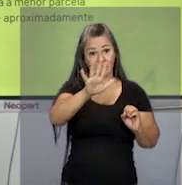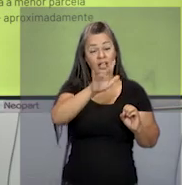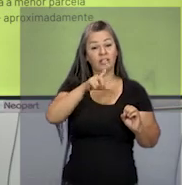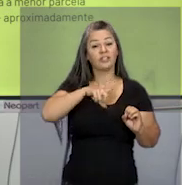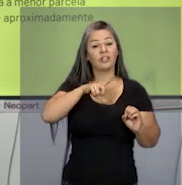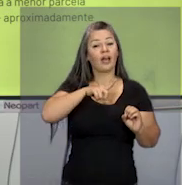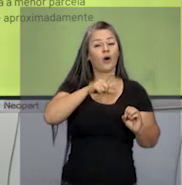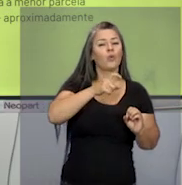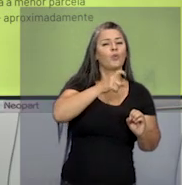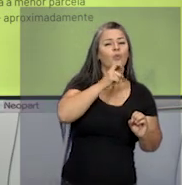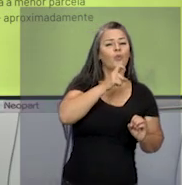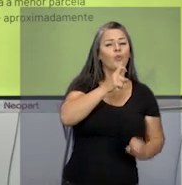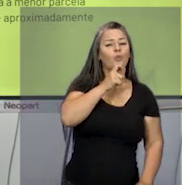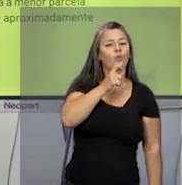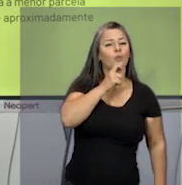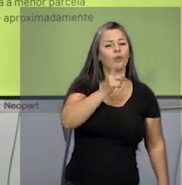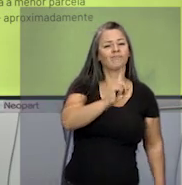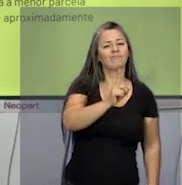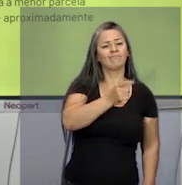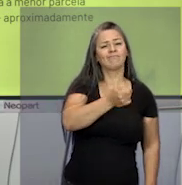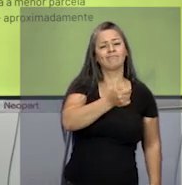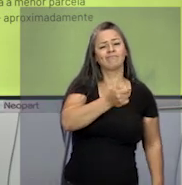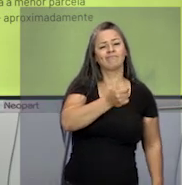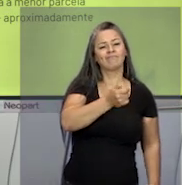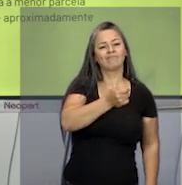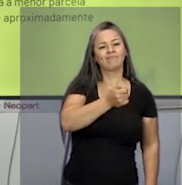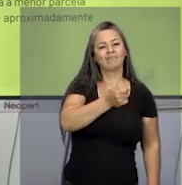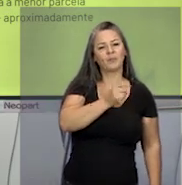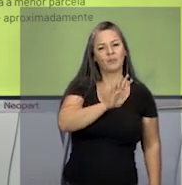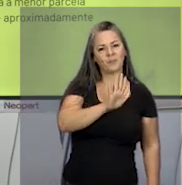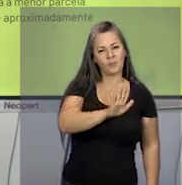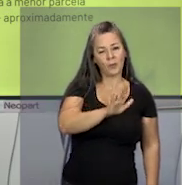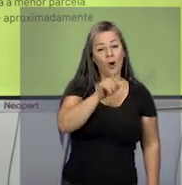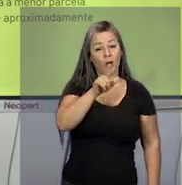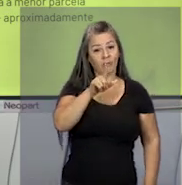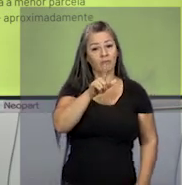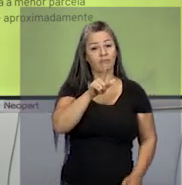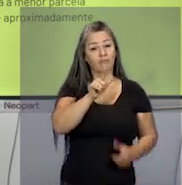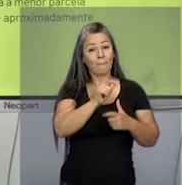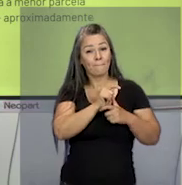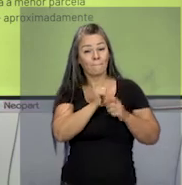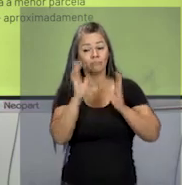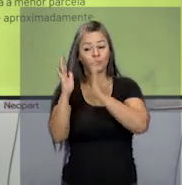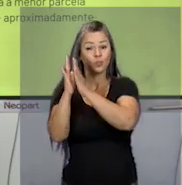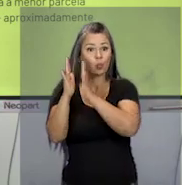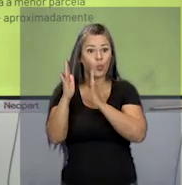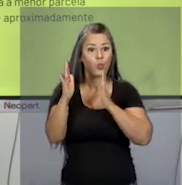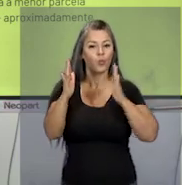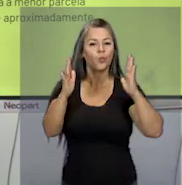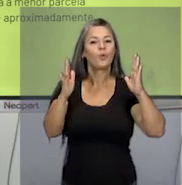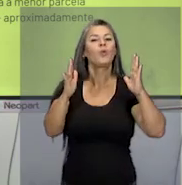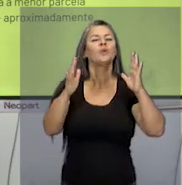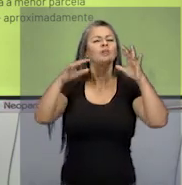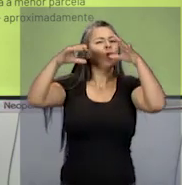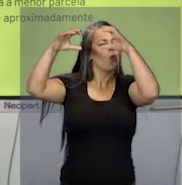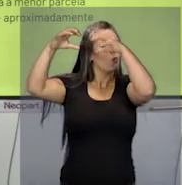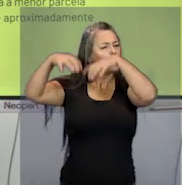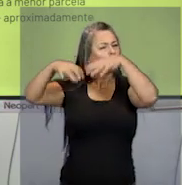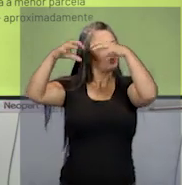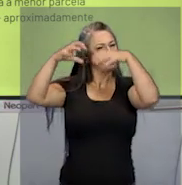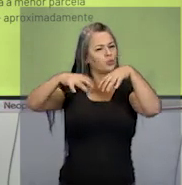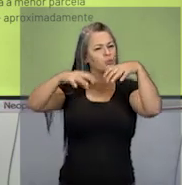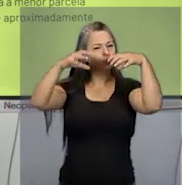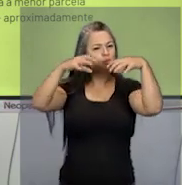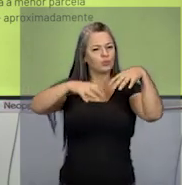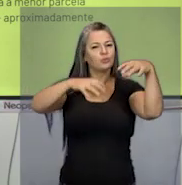Você não tem essas diferenciações de temperatura, vamos dizer assim, de clima entre uma coisa ou outra. Você não vai conseguir identificar